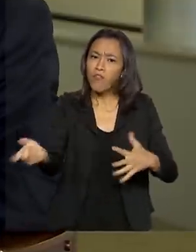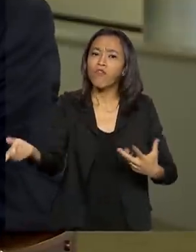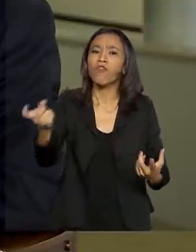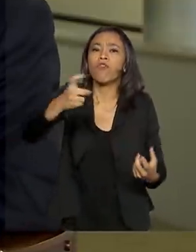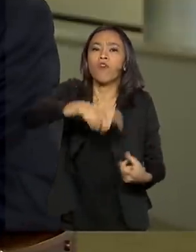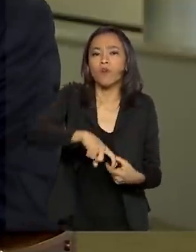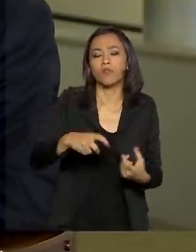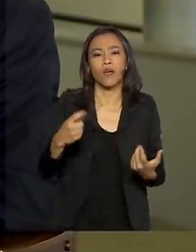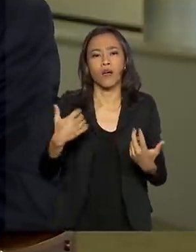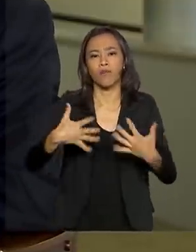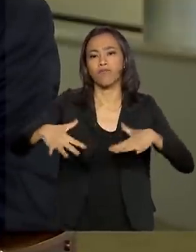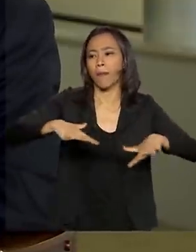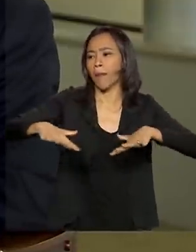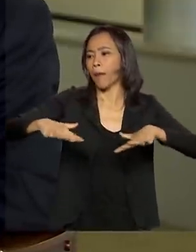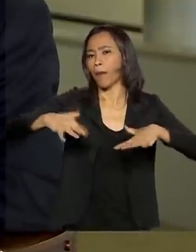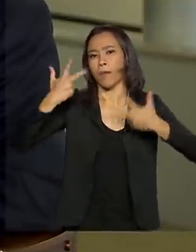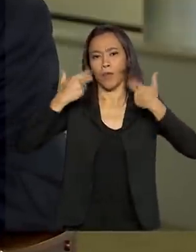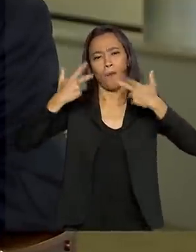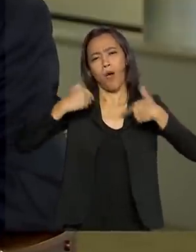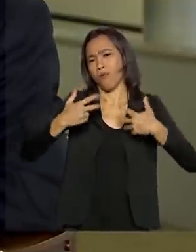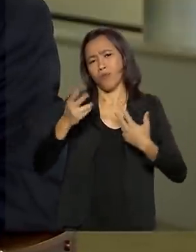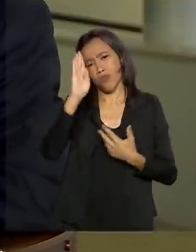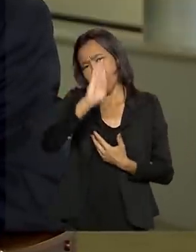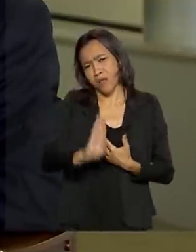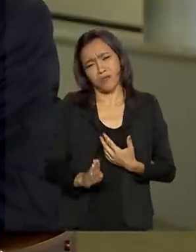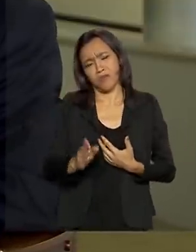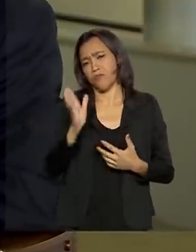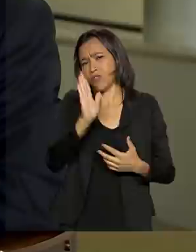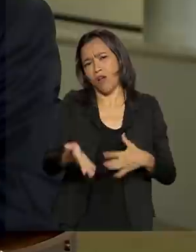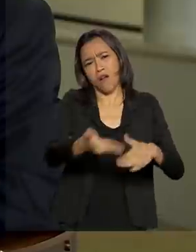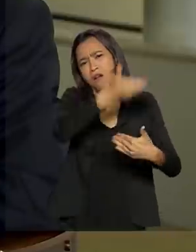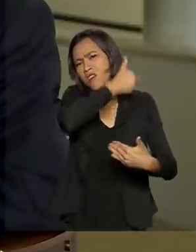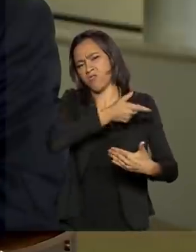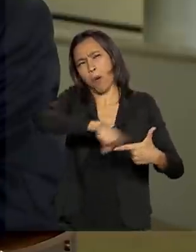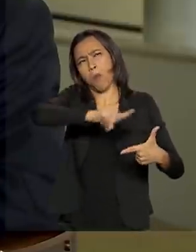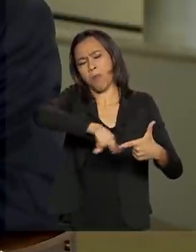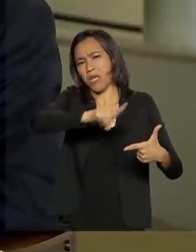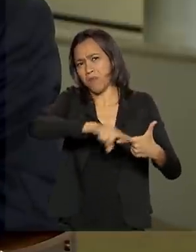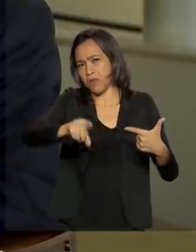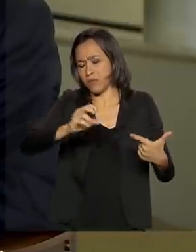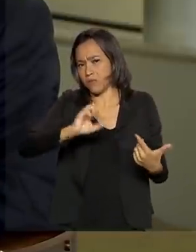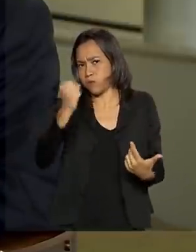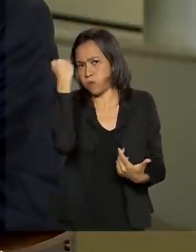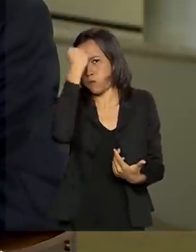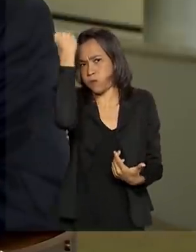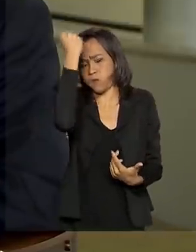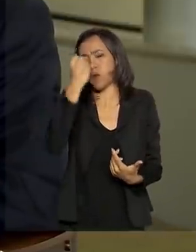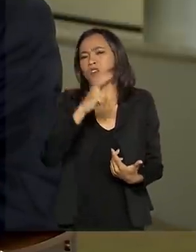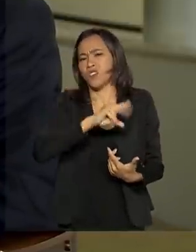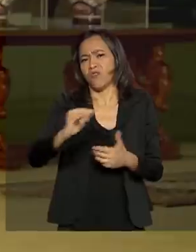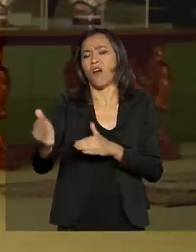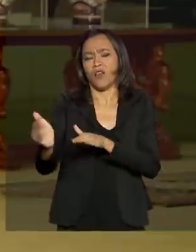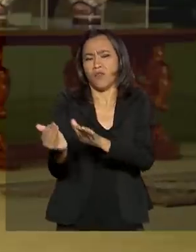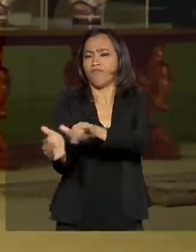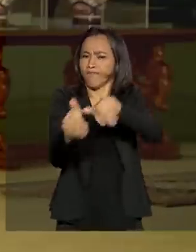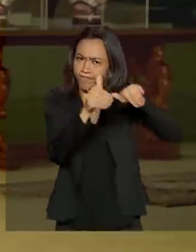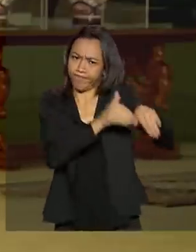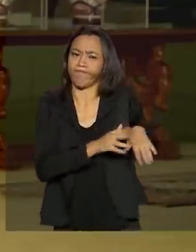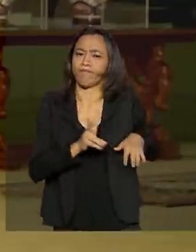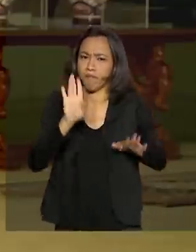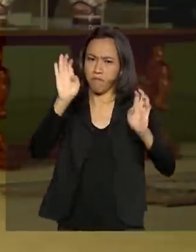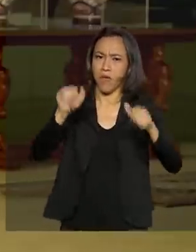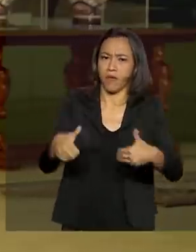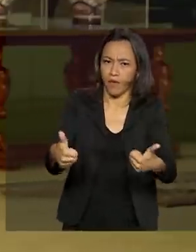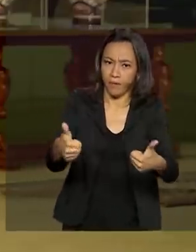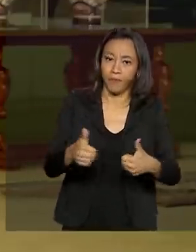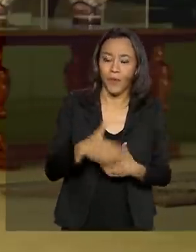e vamos sair disso aí, como o Brasil sempre saiu, o Brasil já enfrentou outros problemas sérios e nós vamos sair bem disso aí. Ok,